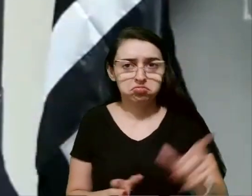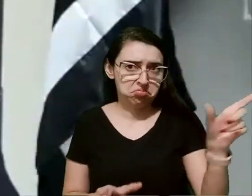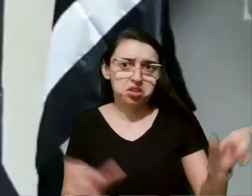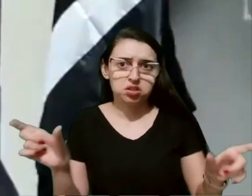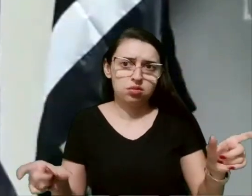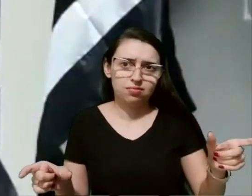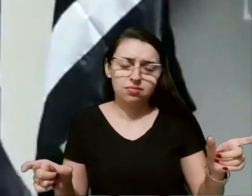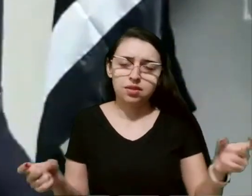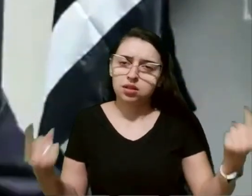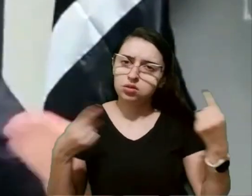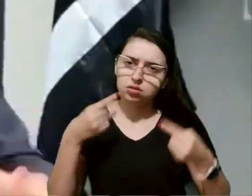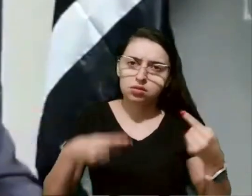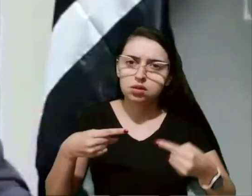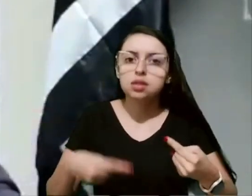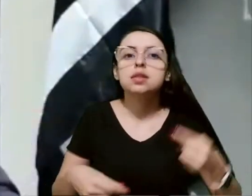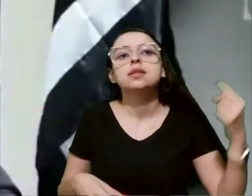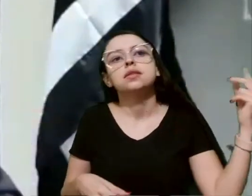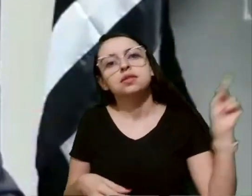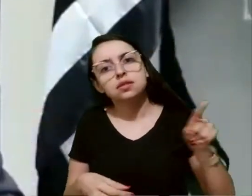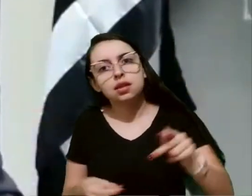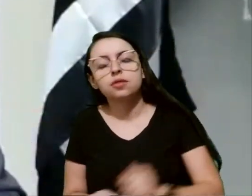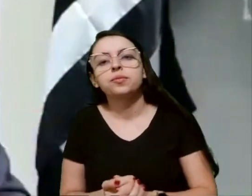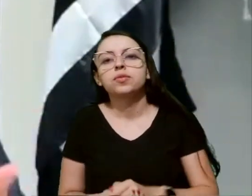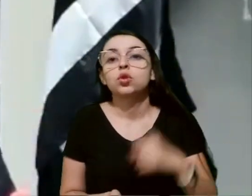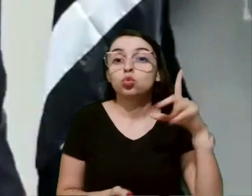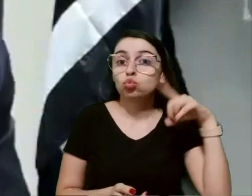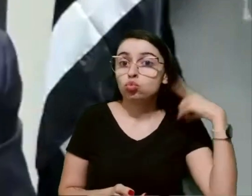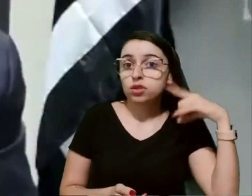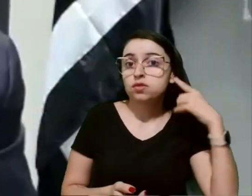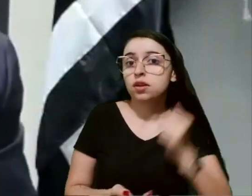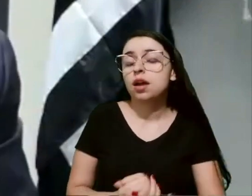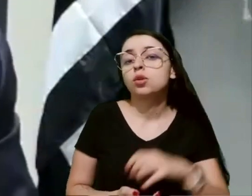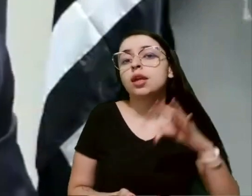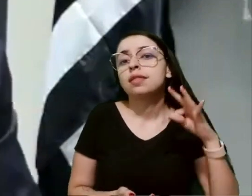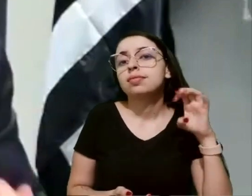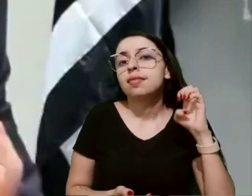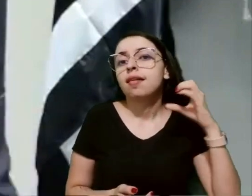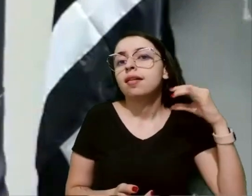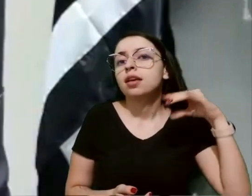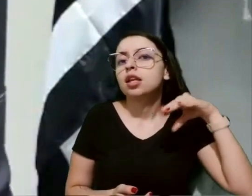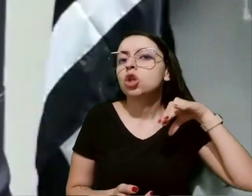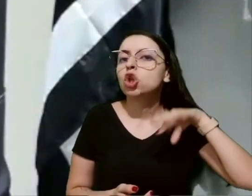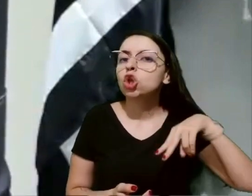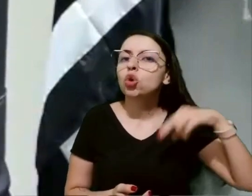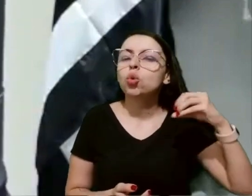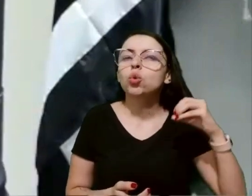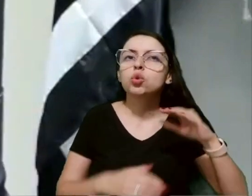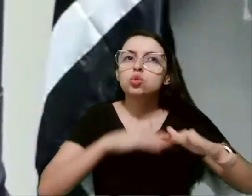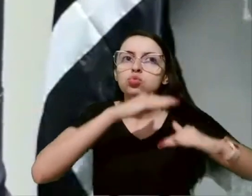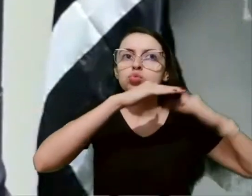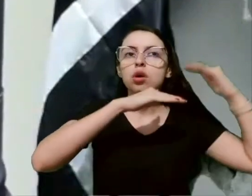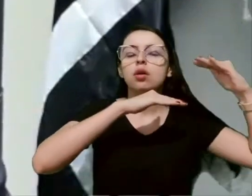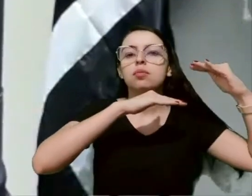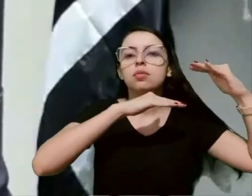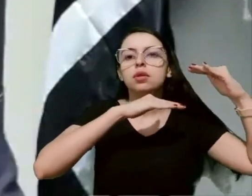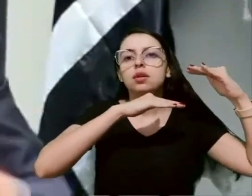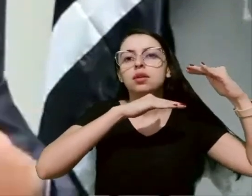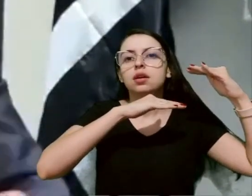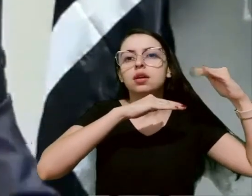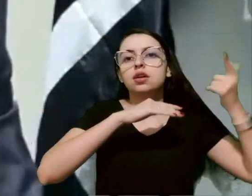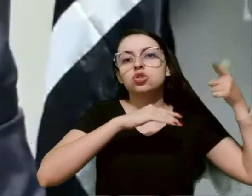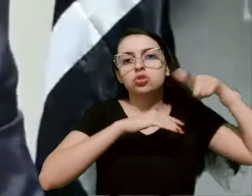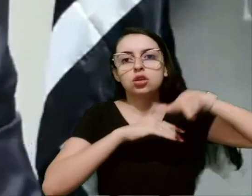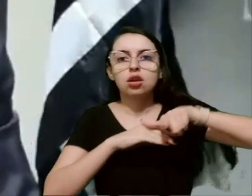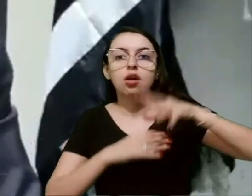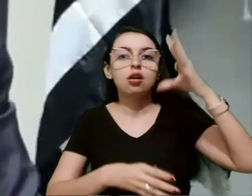a gente não consegue compor". Nós procuramos os advogados são técnicos, então a gente sobe um nível para poder refazer